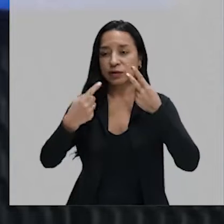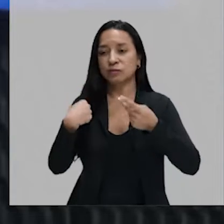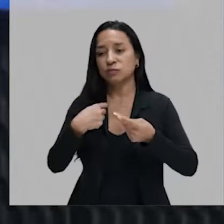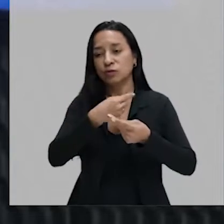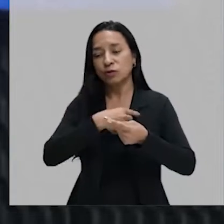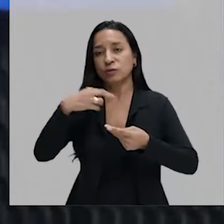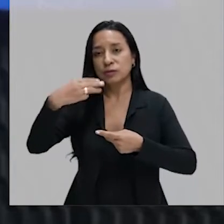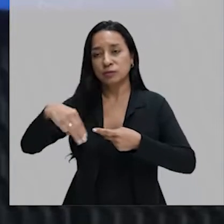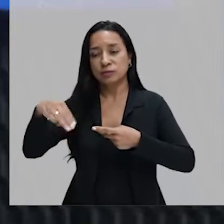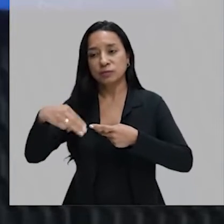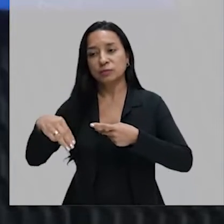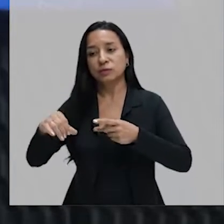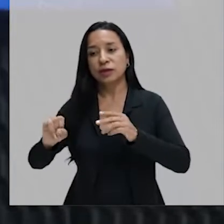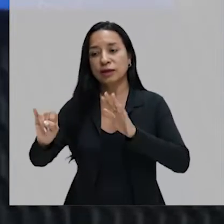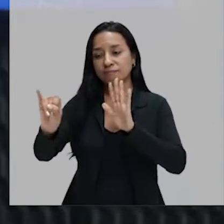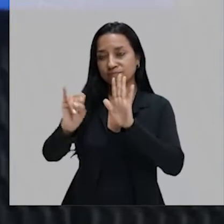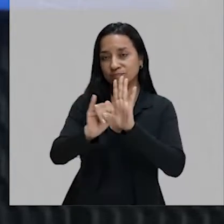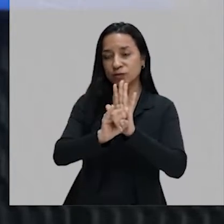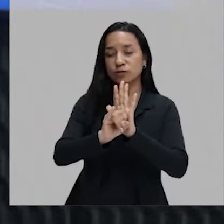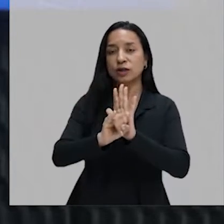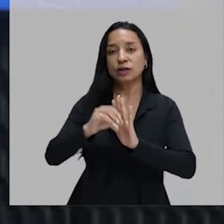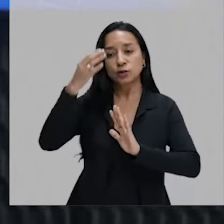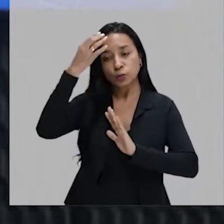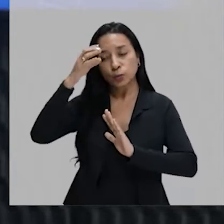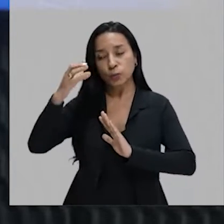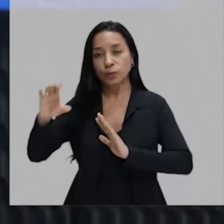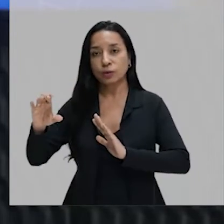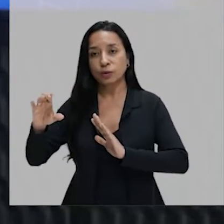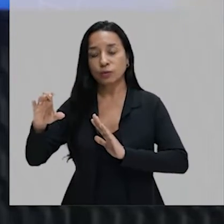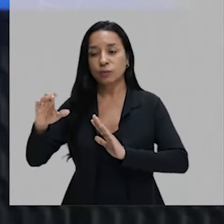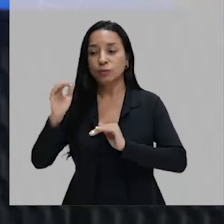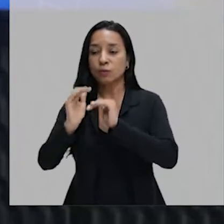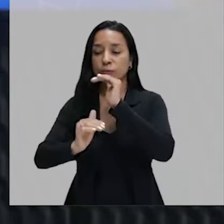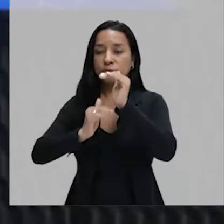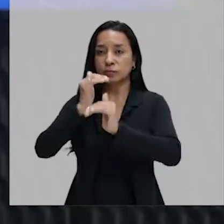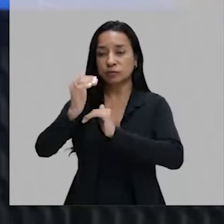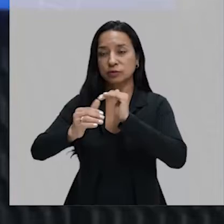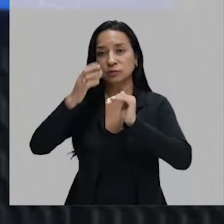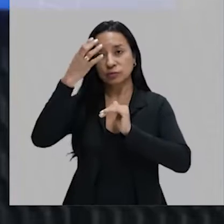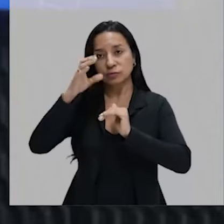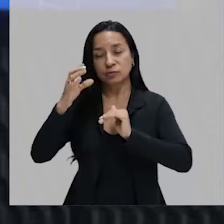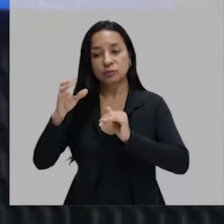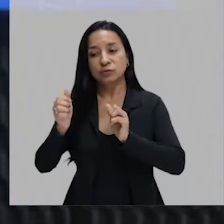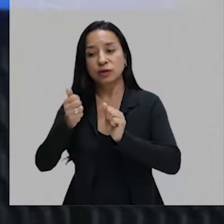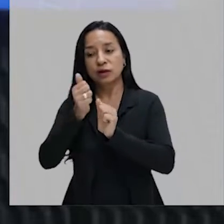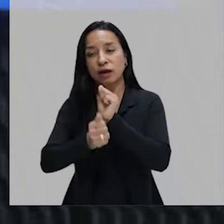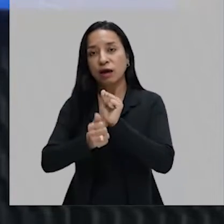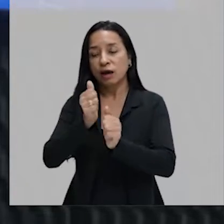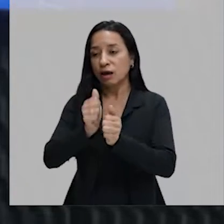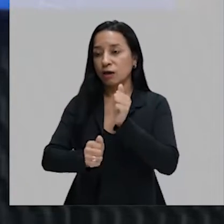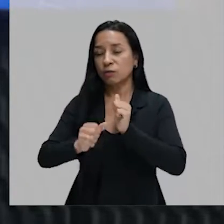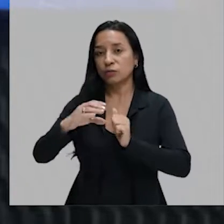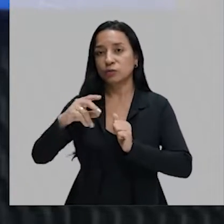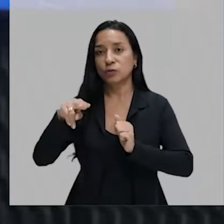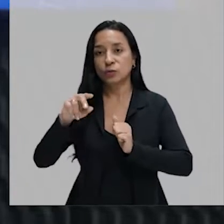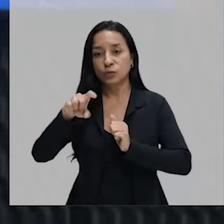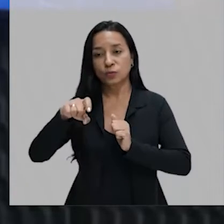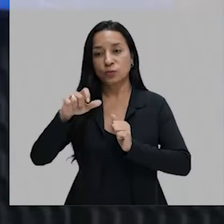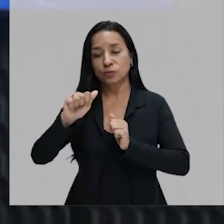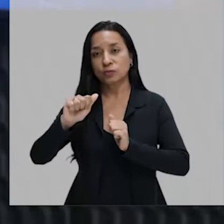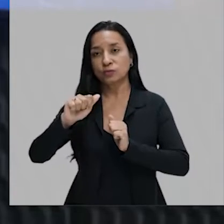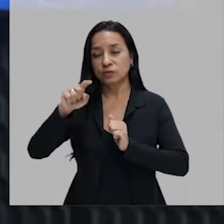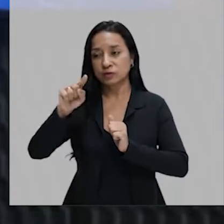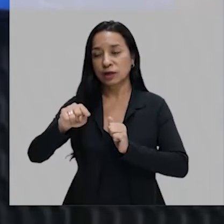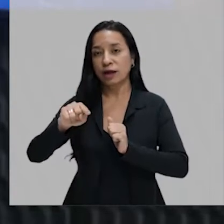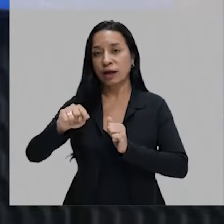de identidade cultural, ou seja, do nosso processo de cultura. Além, é claro, do arroz de cuchá, né, do cuchá, das nossas